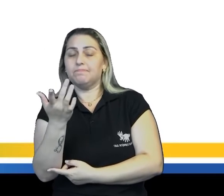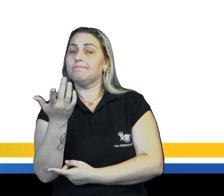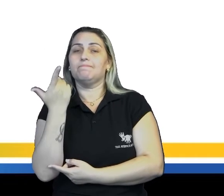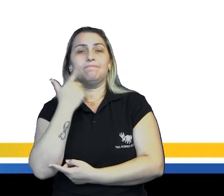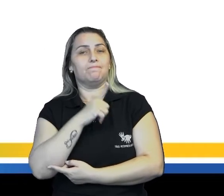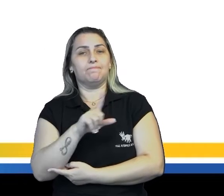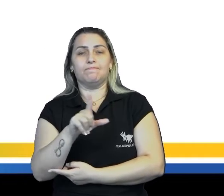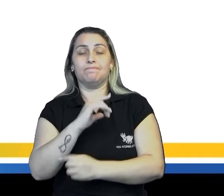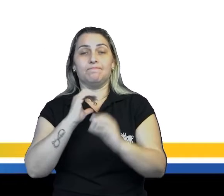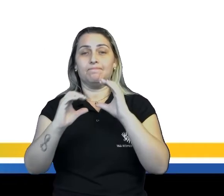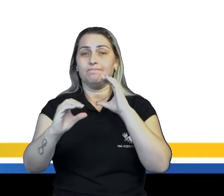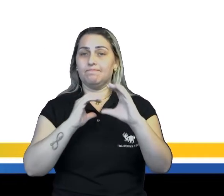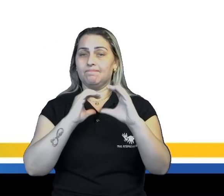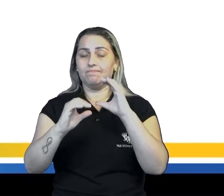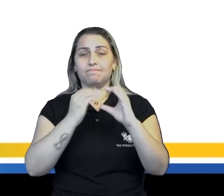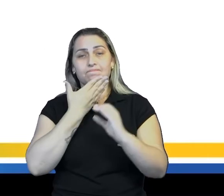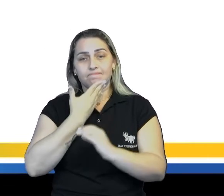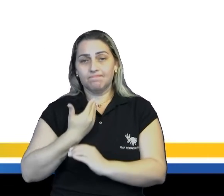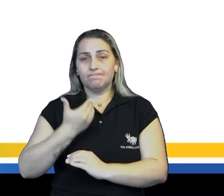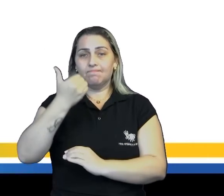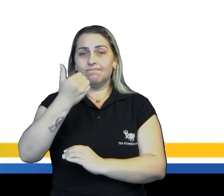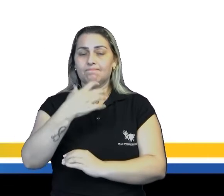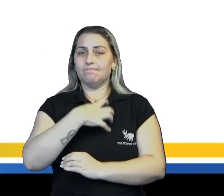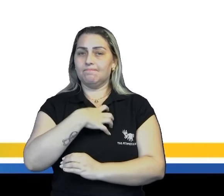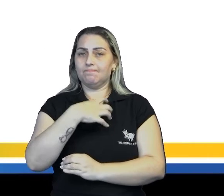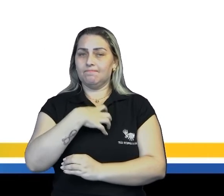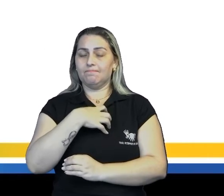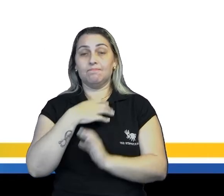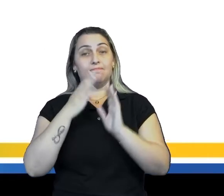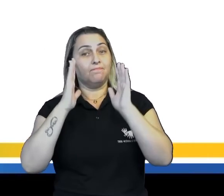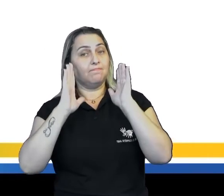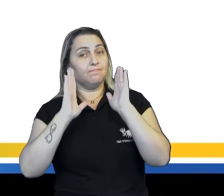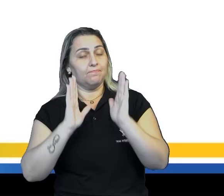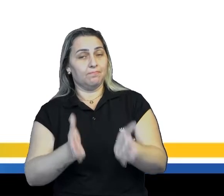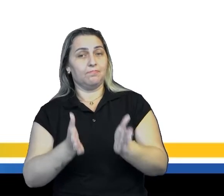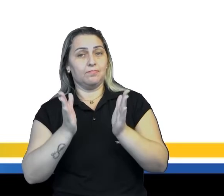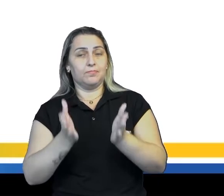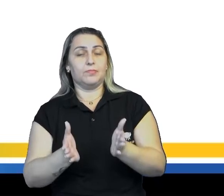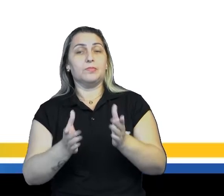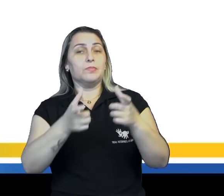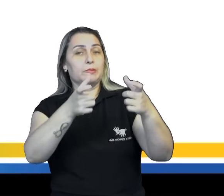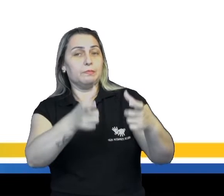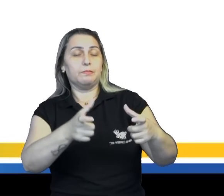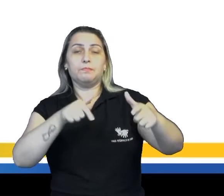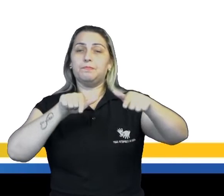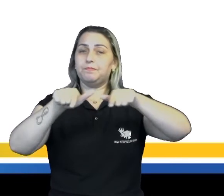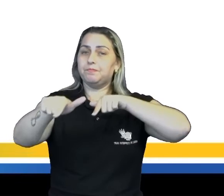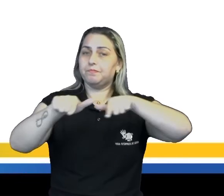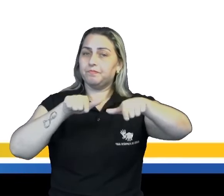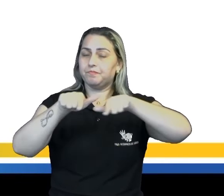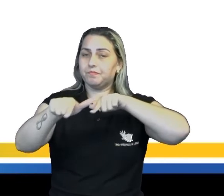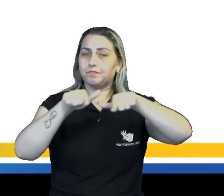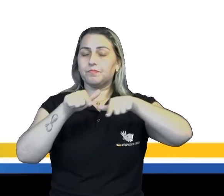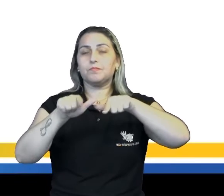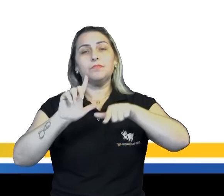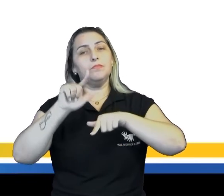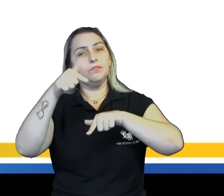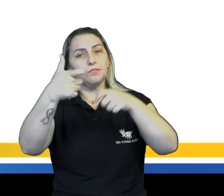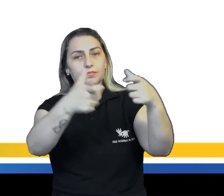sempre conseguimos nos comunicar da melhor forma. Já no ambiente de trabalho e